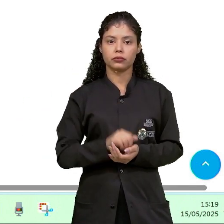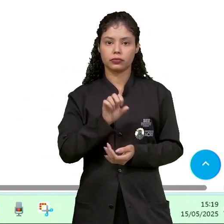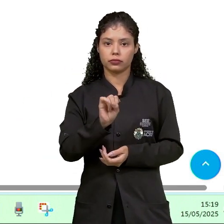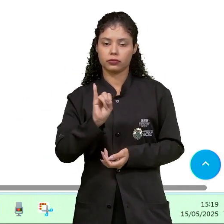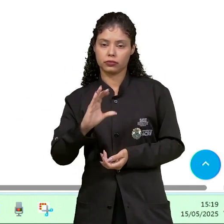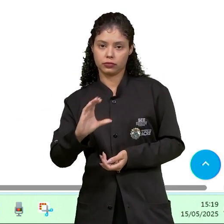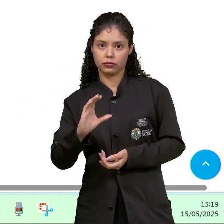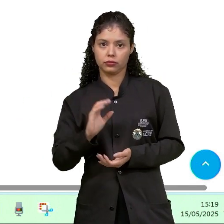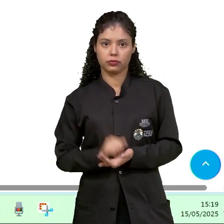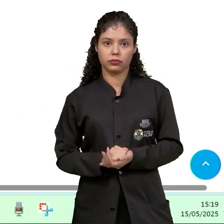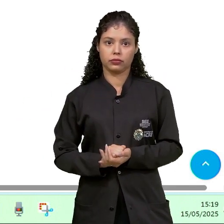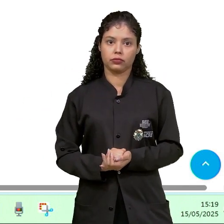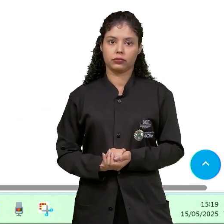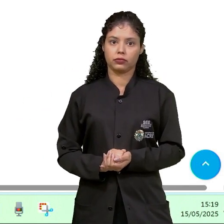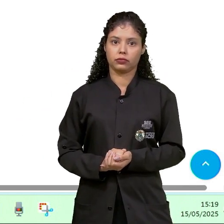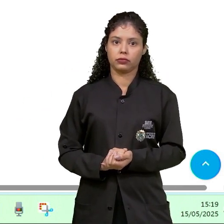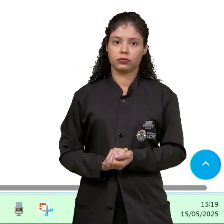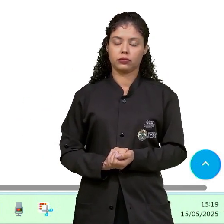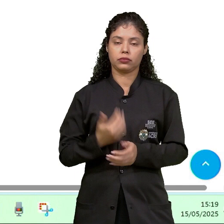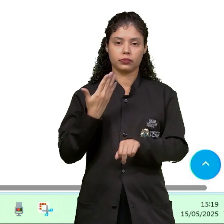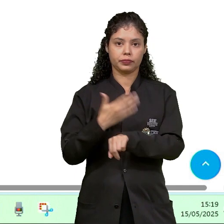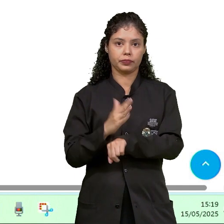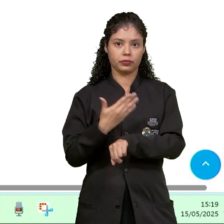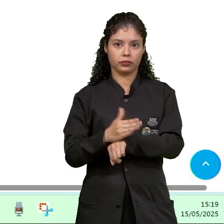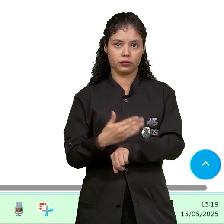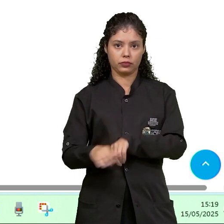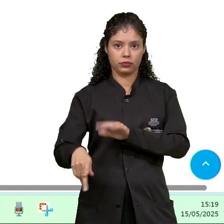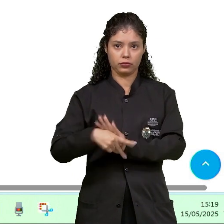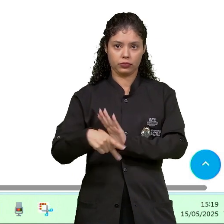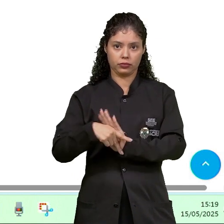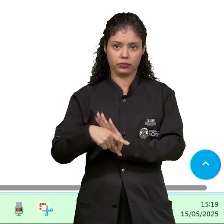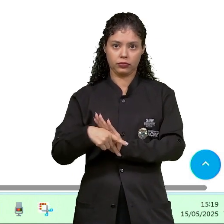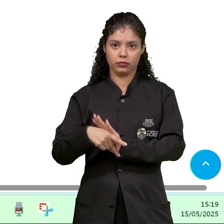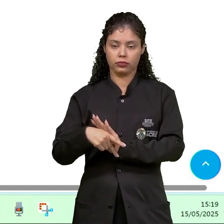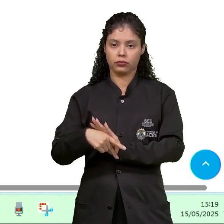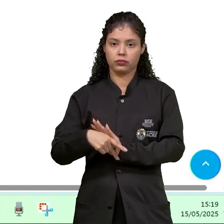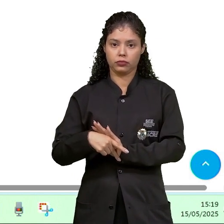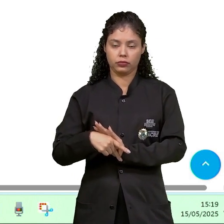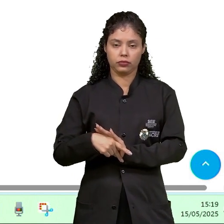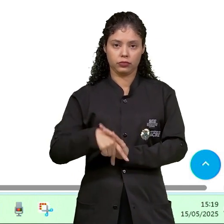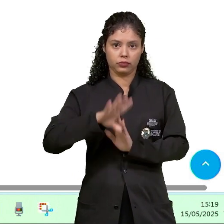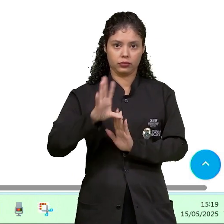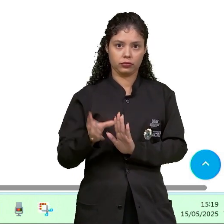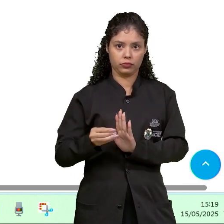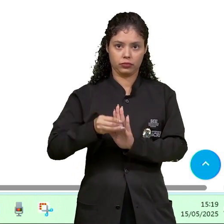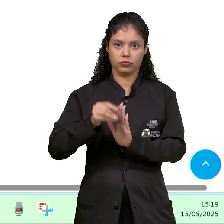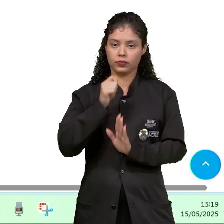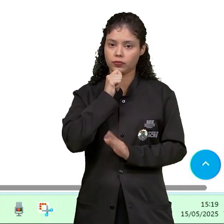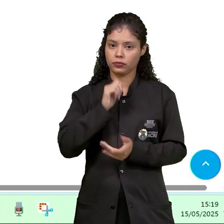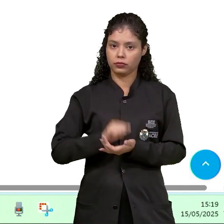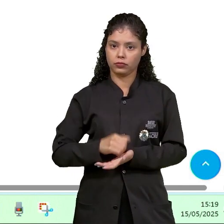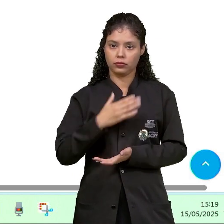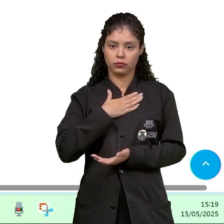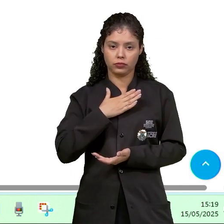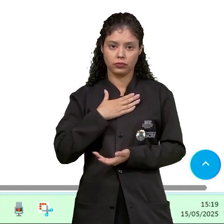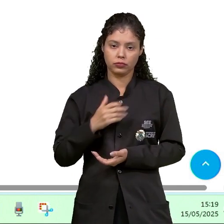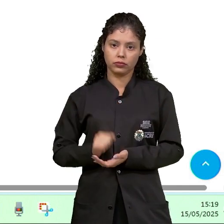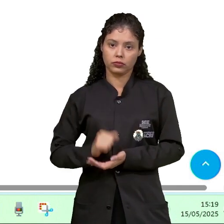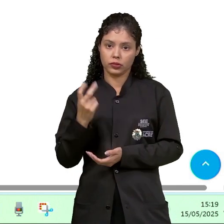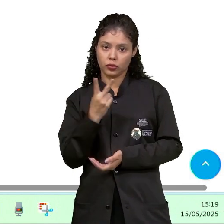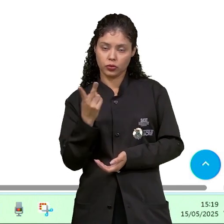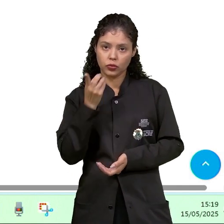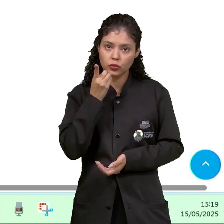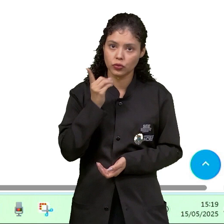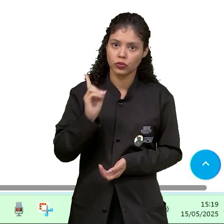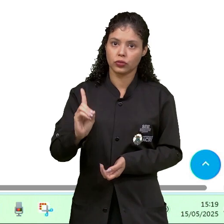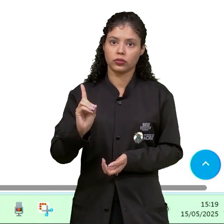Na plataforma de treinamento, que é o que eu estou utilizando, ele está ficando no meu setor em torno de 2 dias, mais